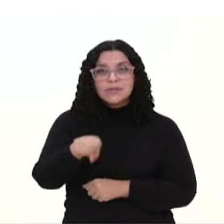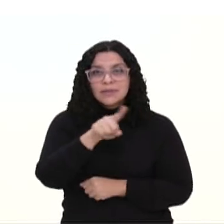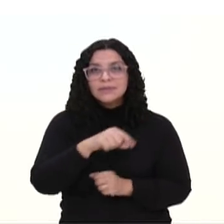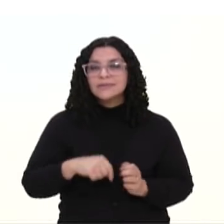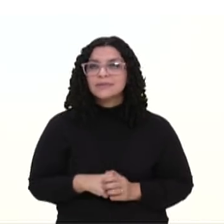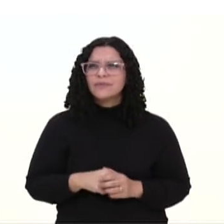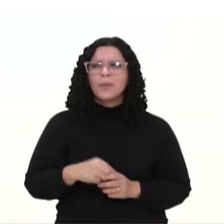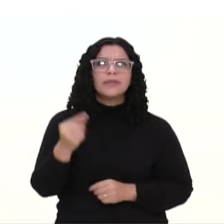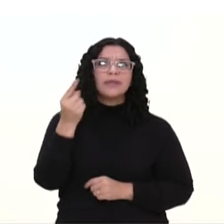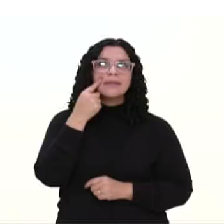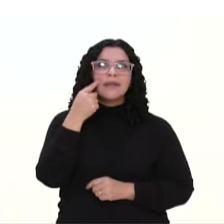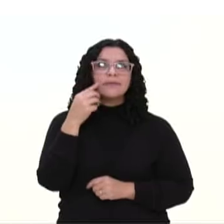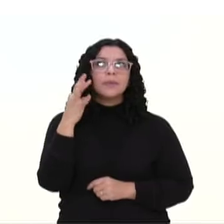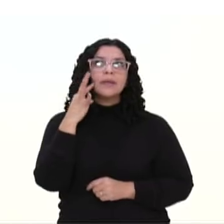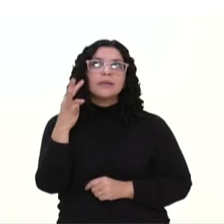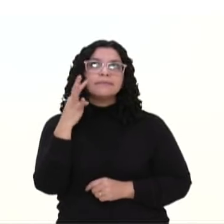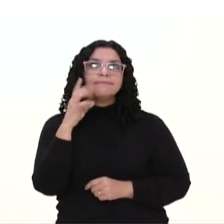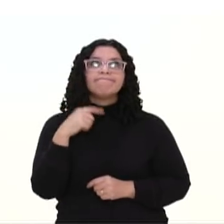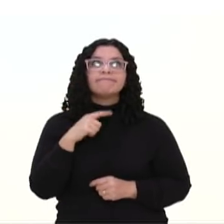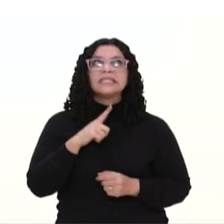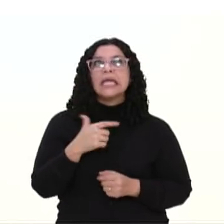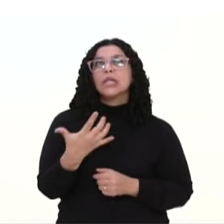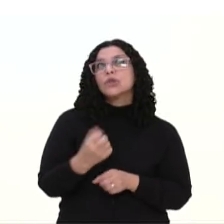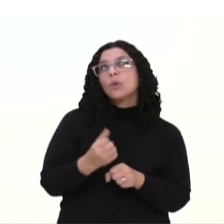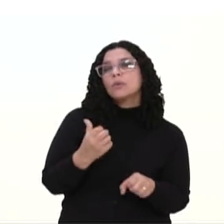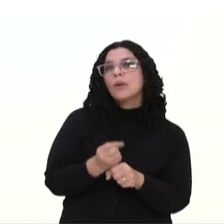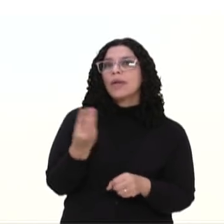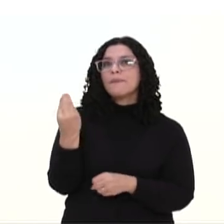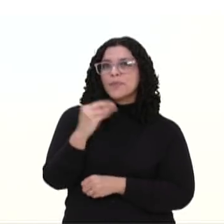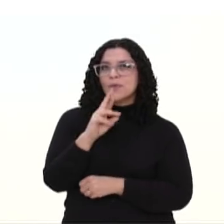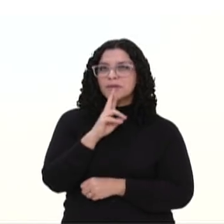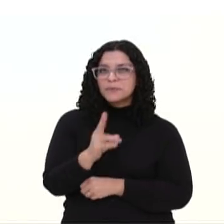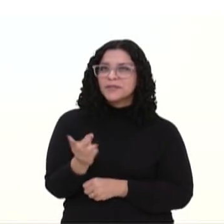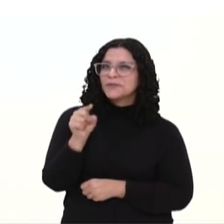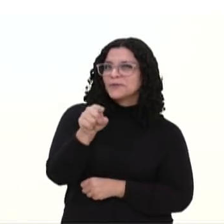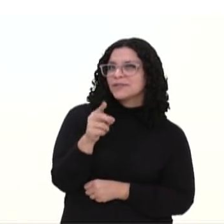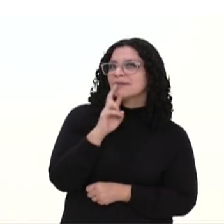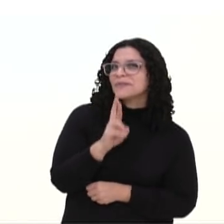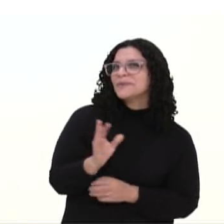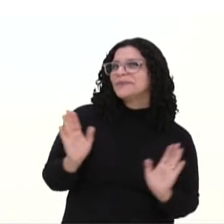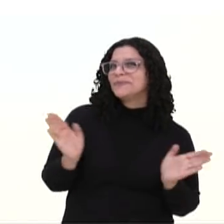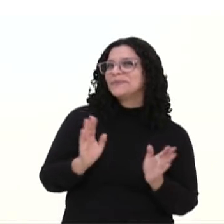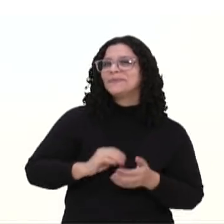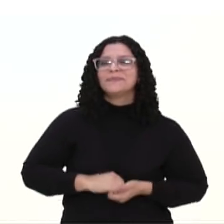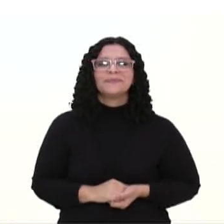Então, tentem lá, busquem e coloquem lá. Com vocês agora.